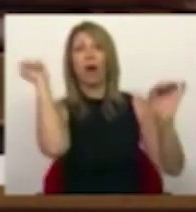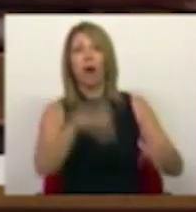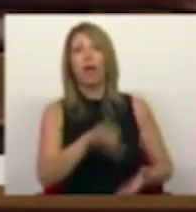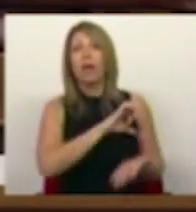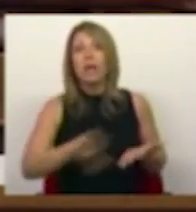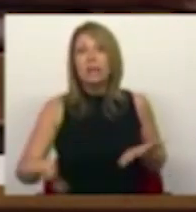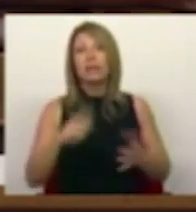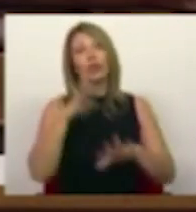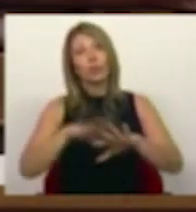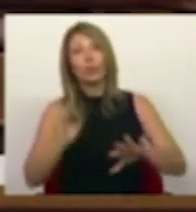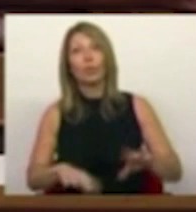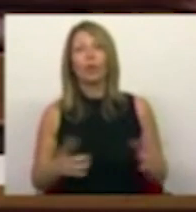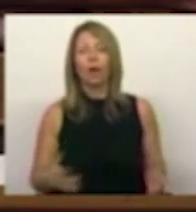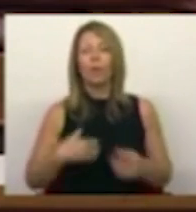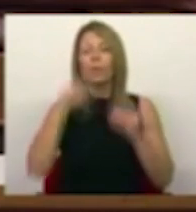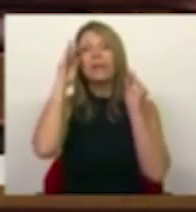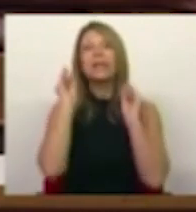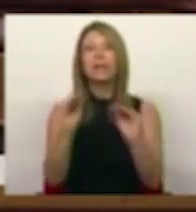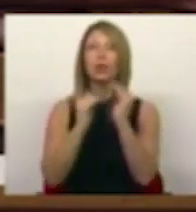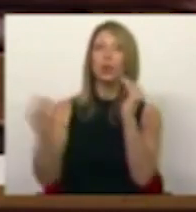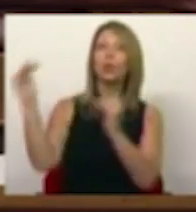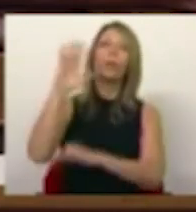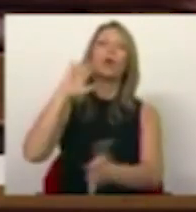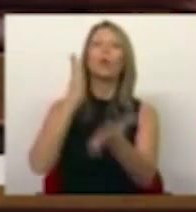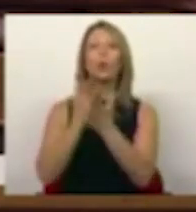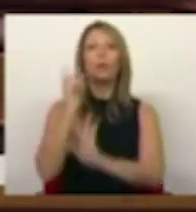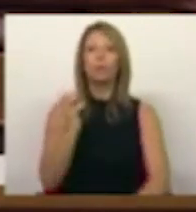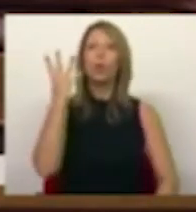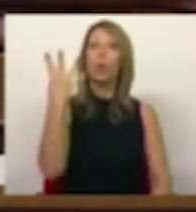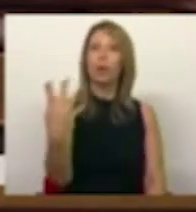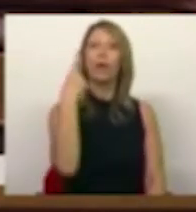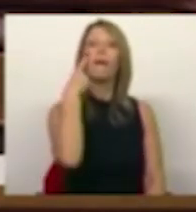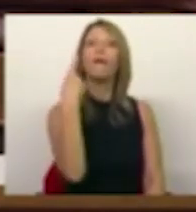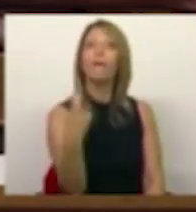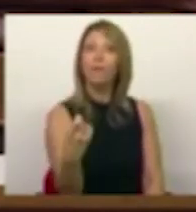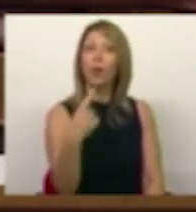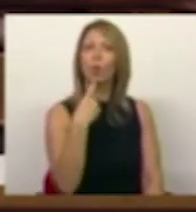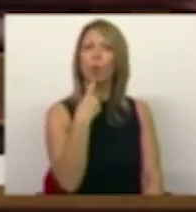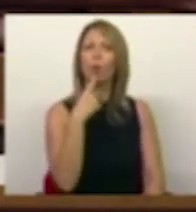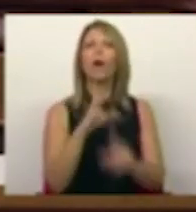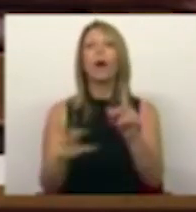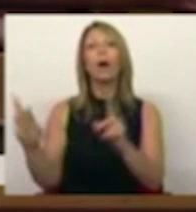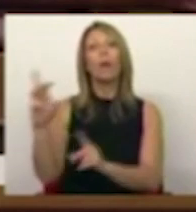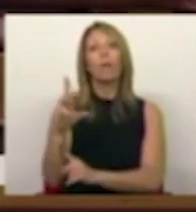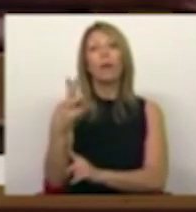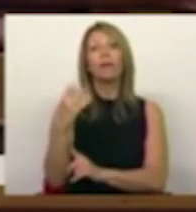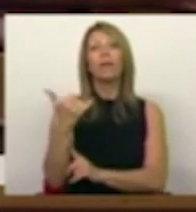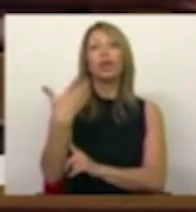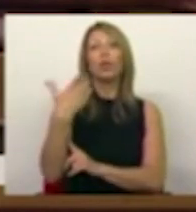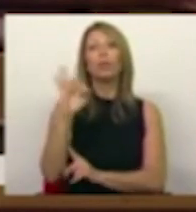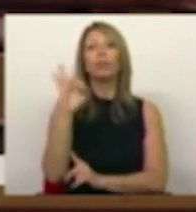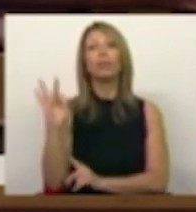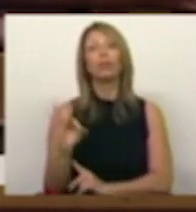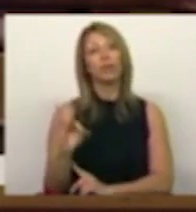ensino superior, nos últimos 4 anos, registámos um assinalável aumento de